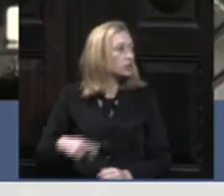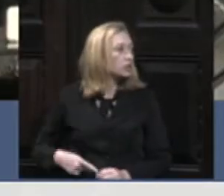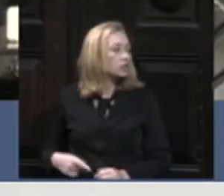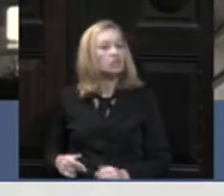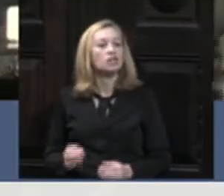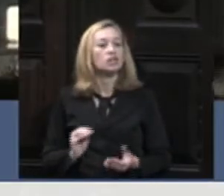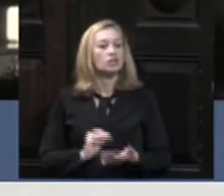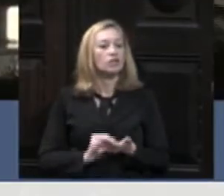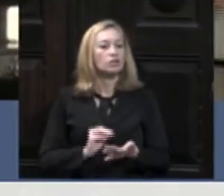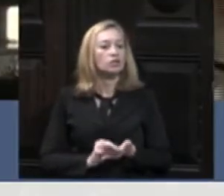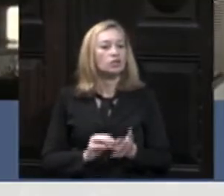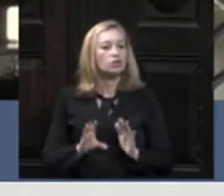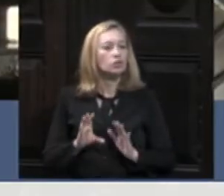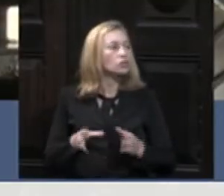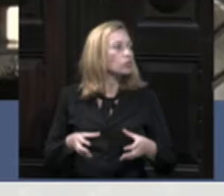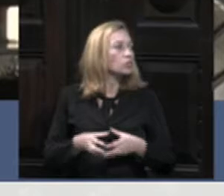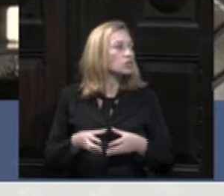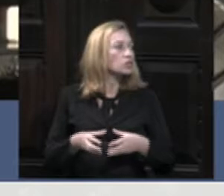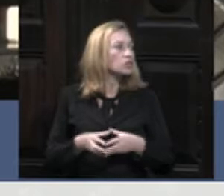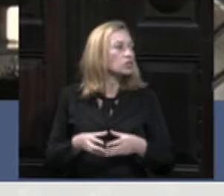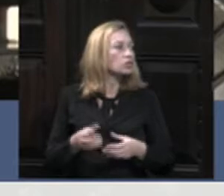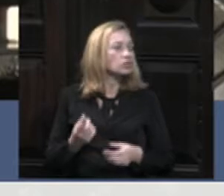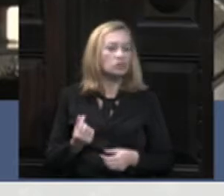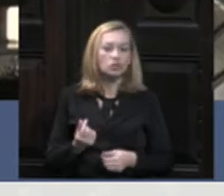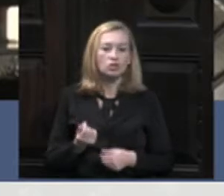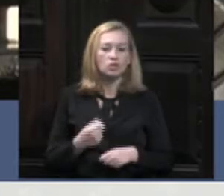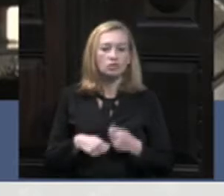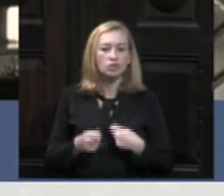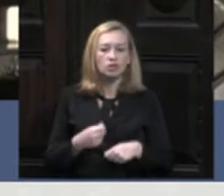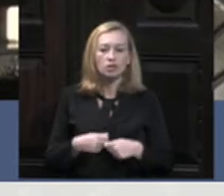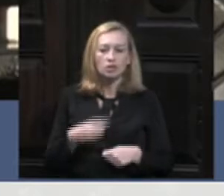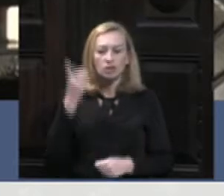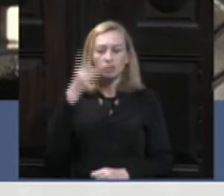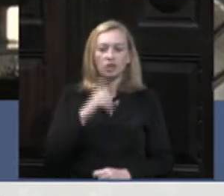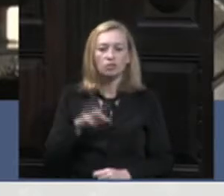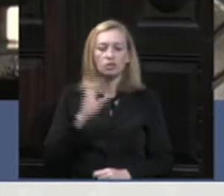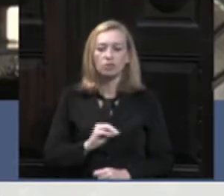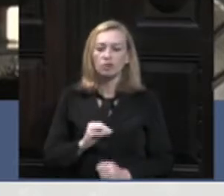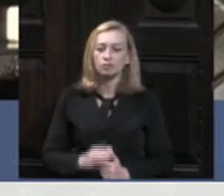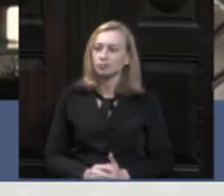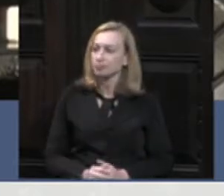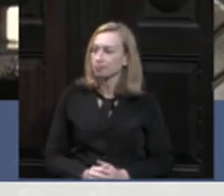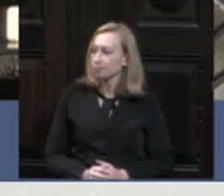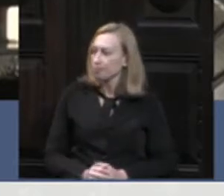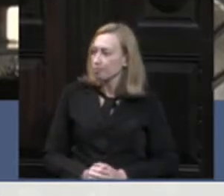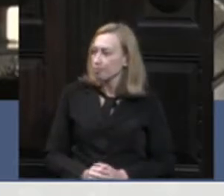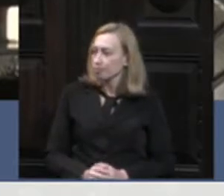orçamento. Então eu Convidar o deputado Luiz Paulo, por favor. Eu falo depois então.